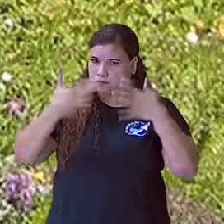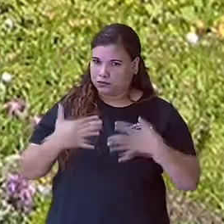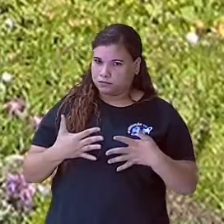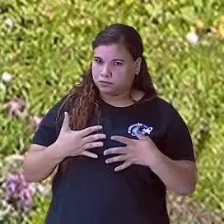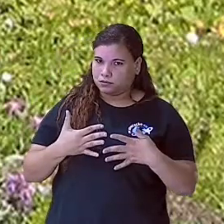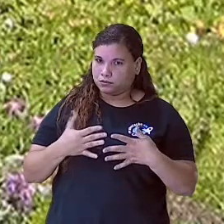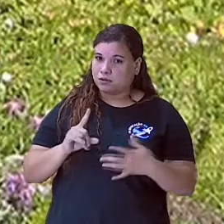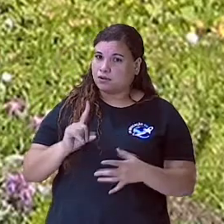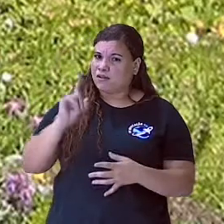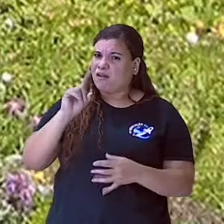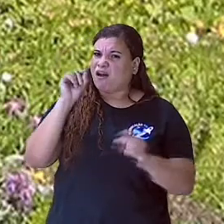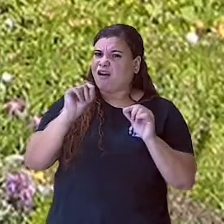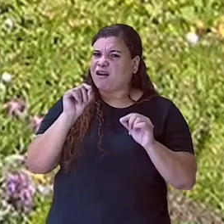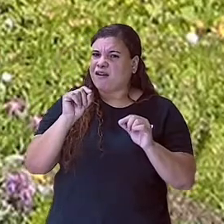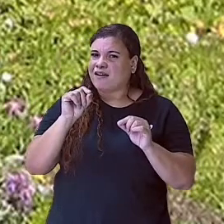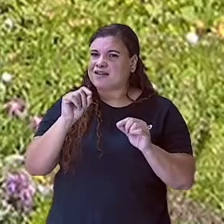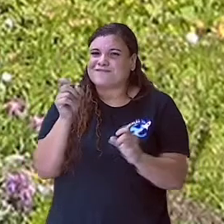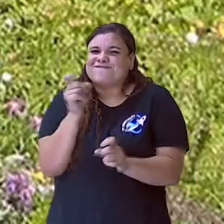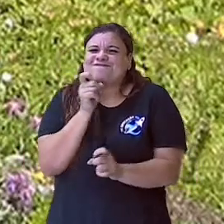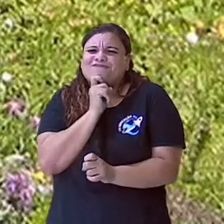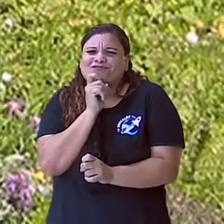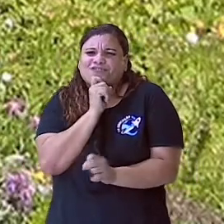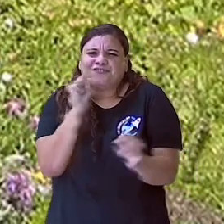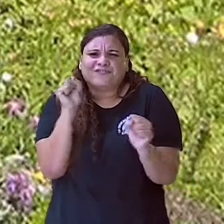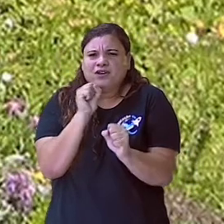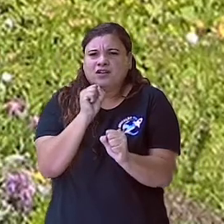E é importante a gente observar o seguinte: